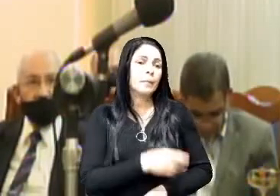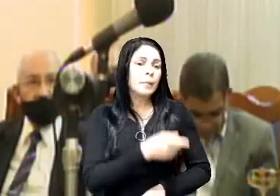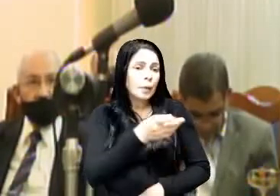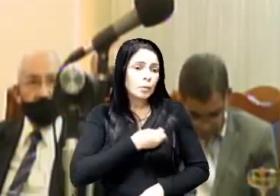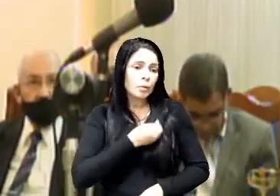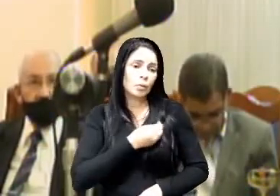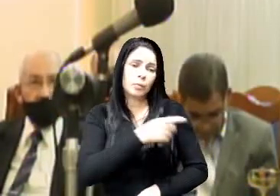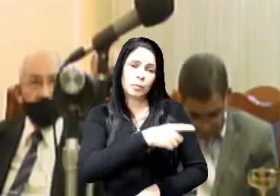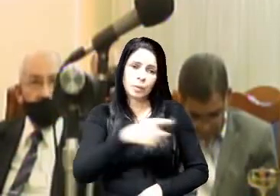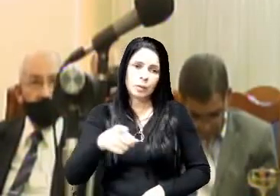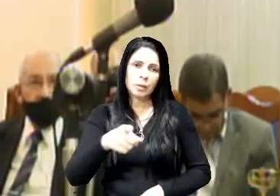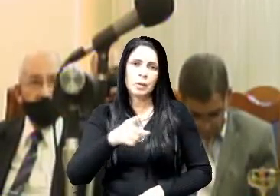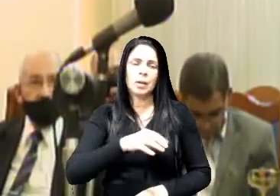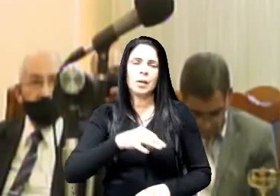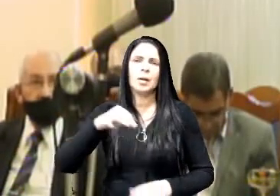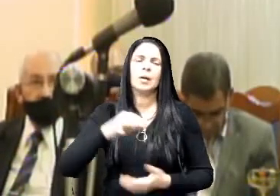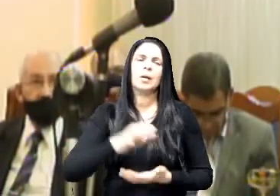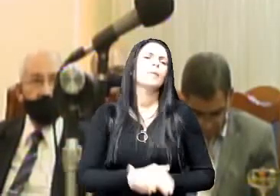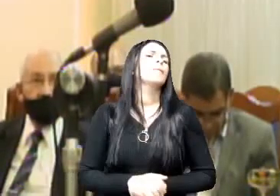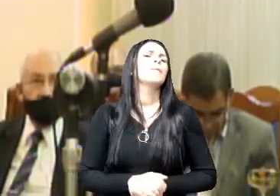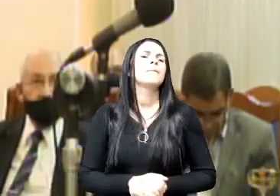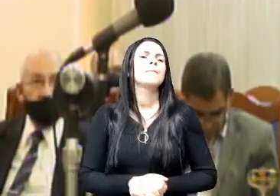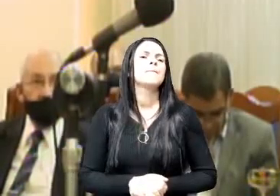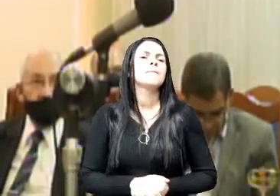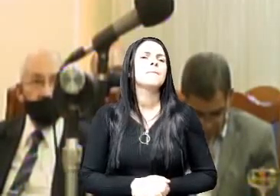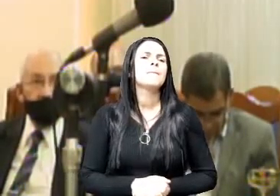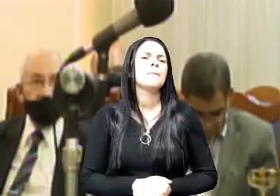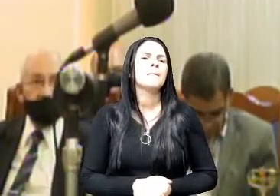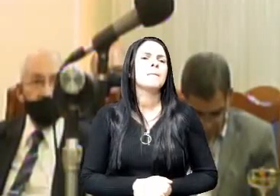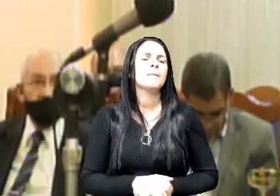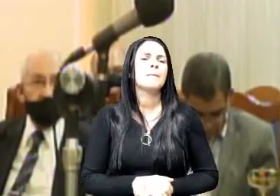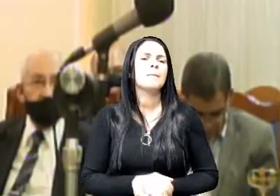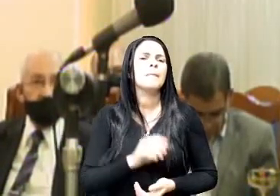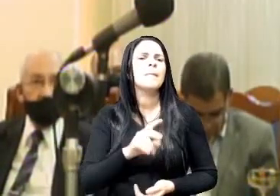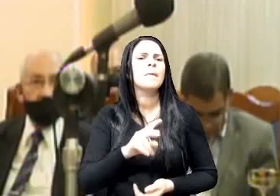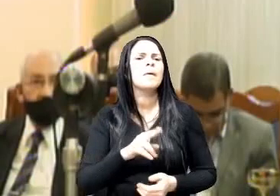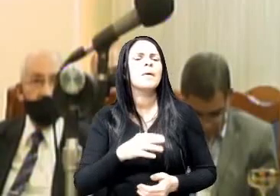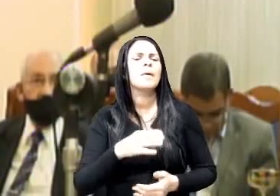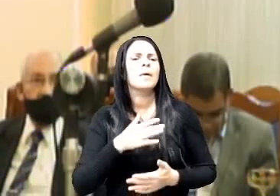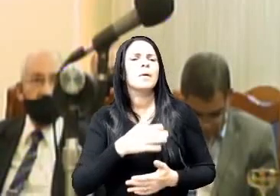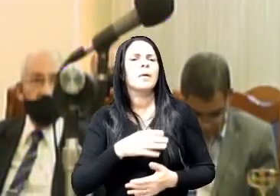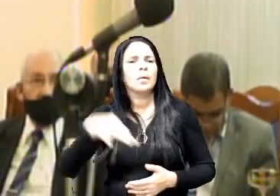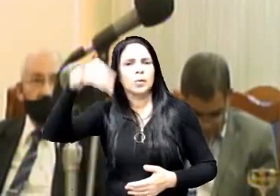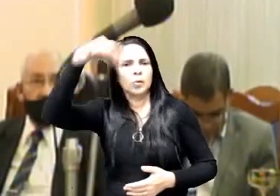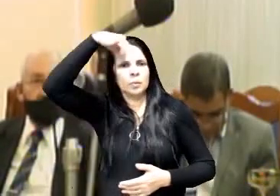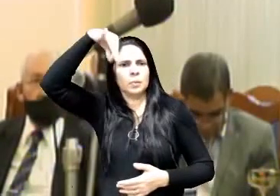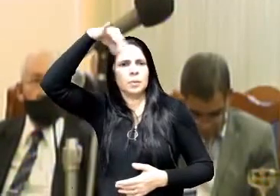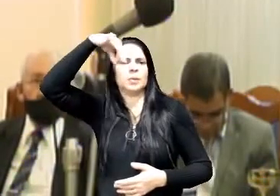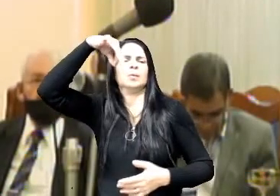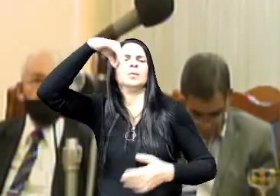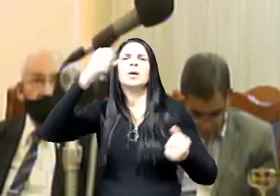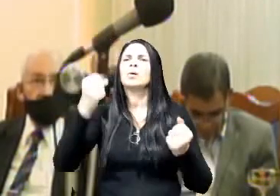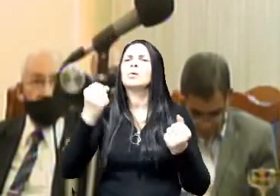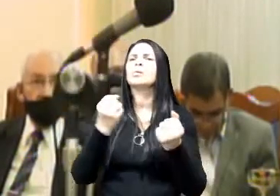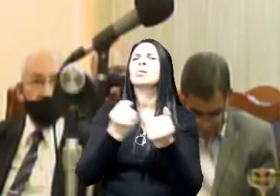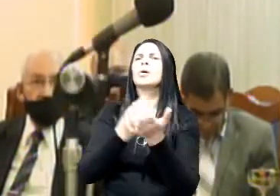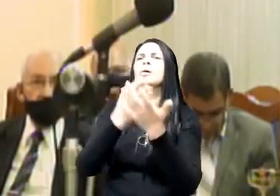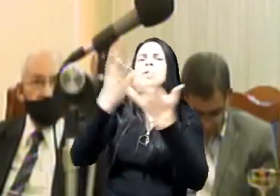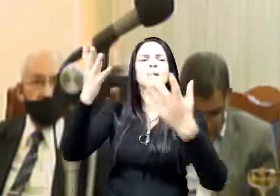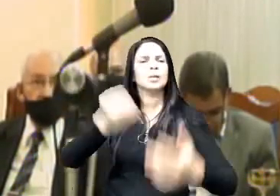Sobre vós repousa. Repousa o quê? O Espírito da